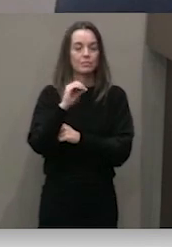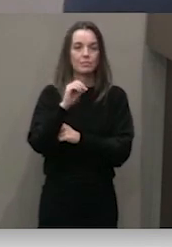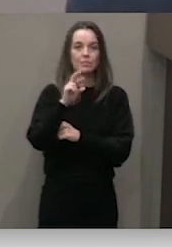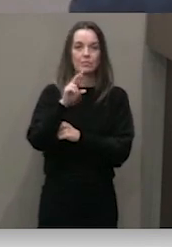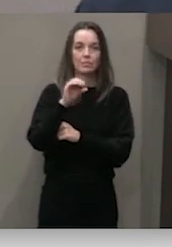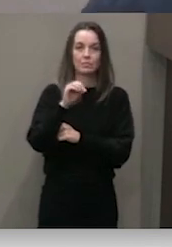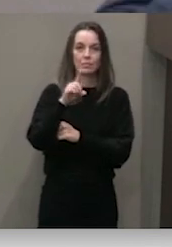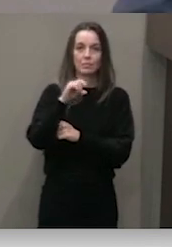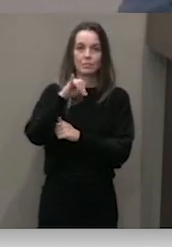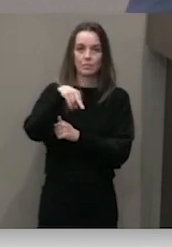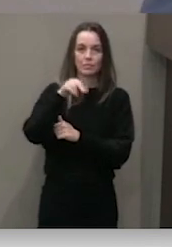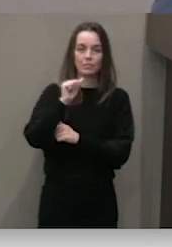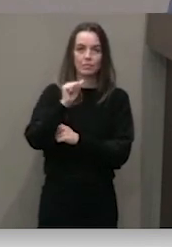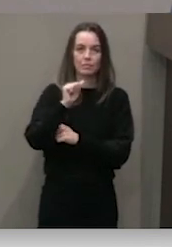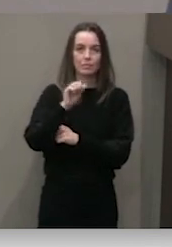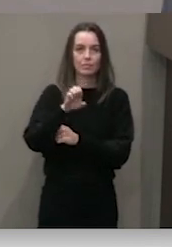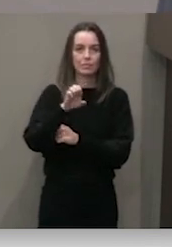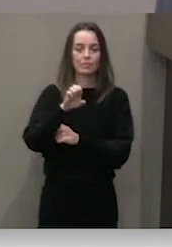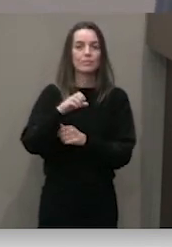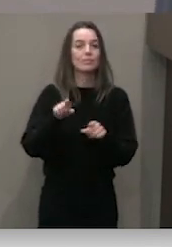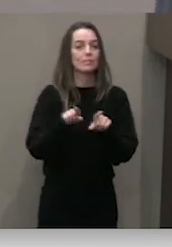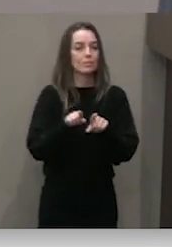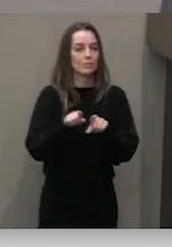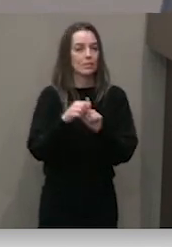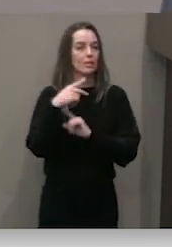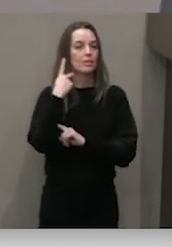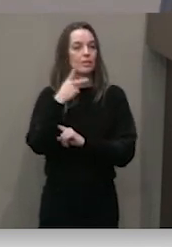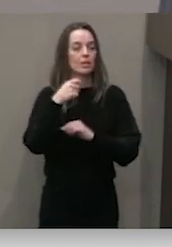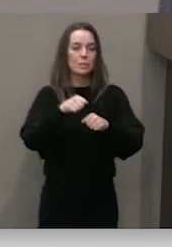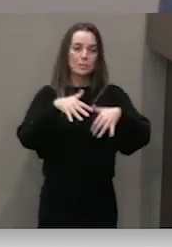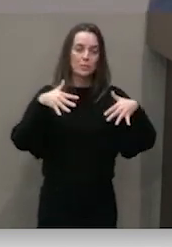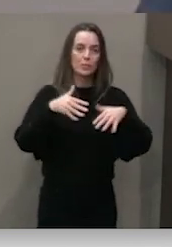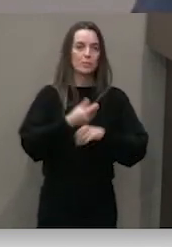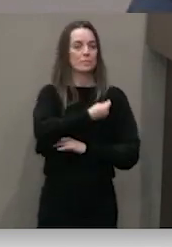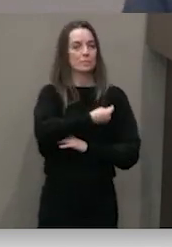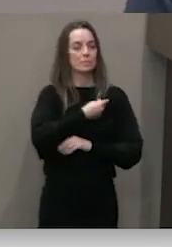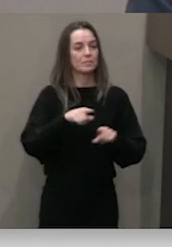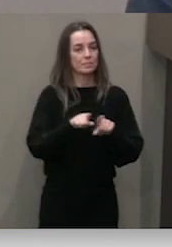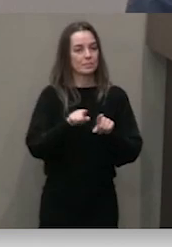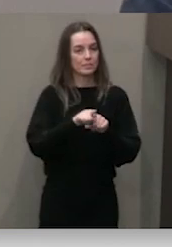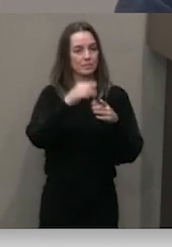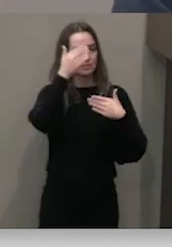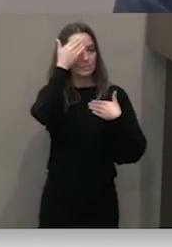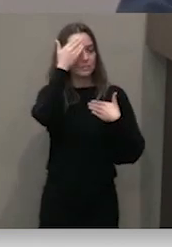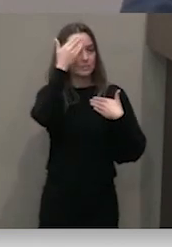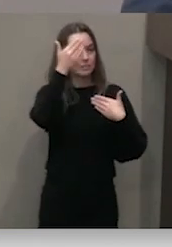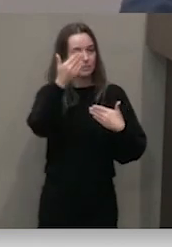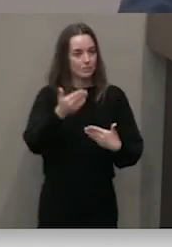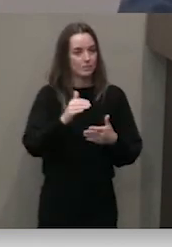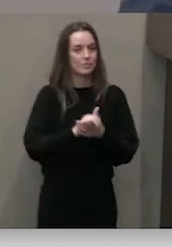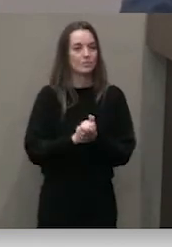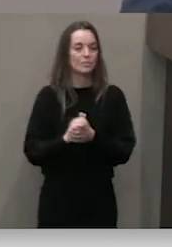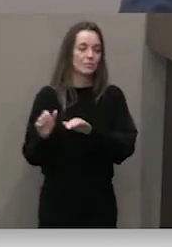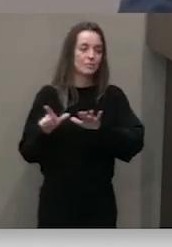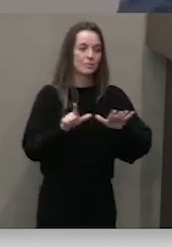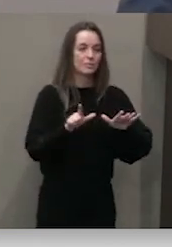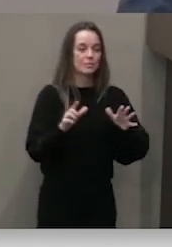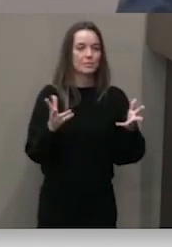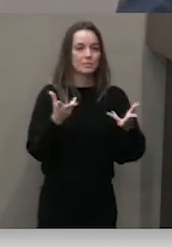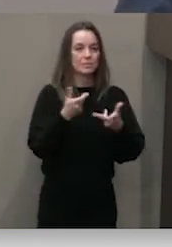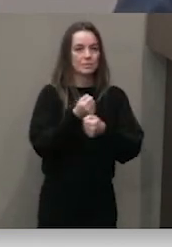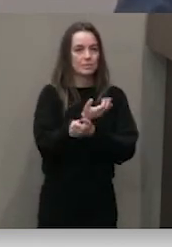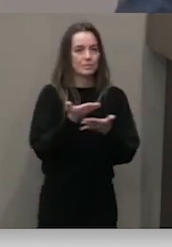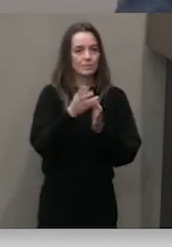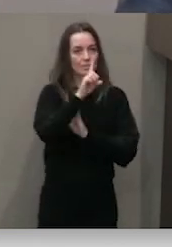os vereadores e do público que se encontra no nosso plenário. Muito obrigada, uma excelente semana a todos.